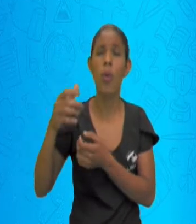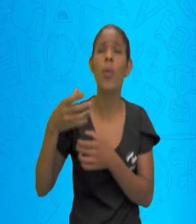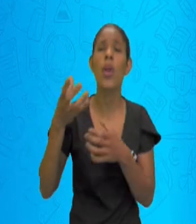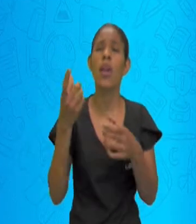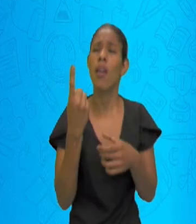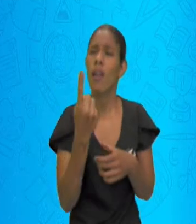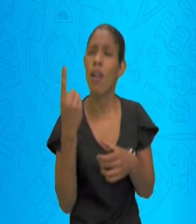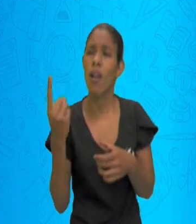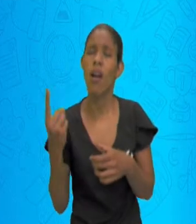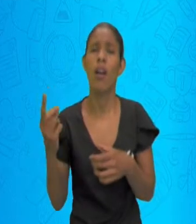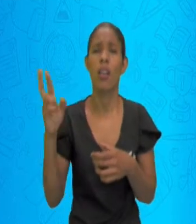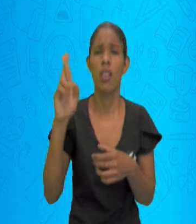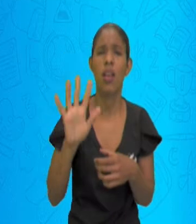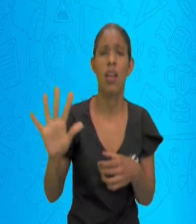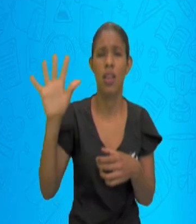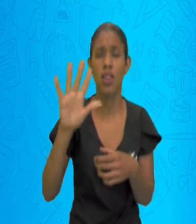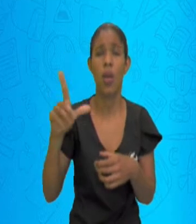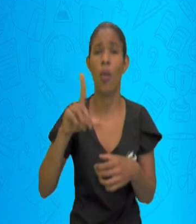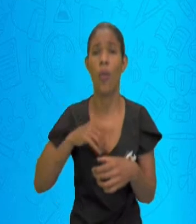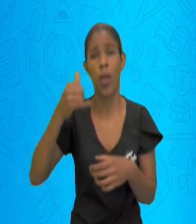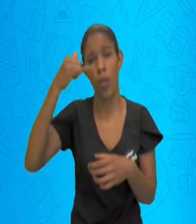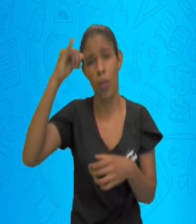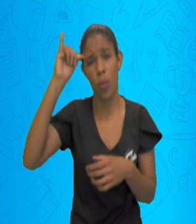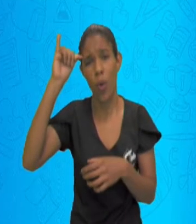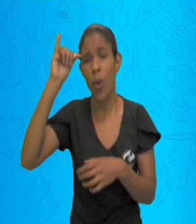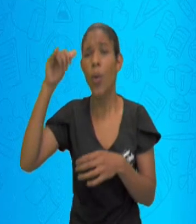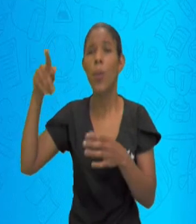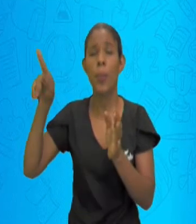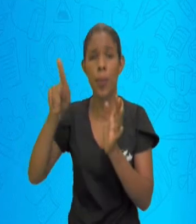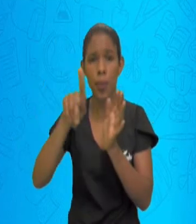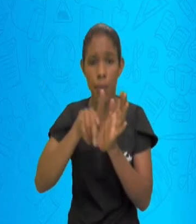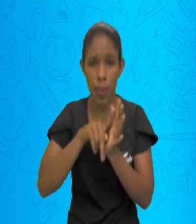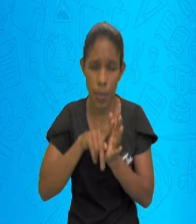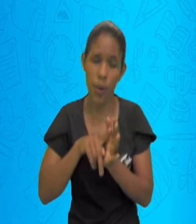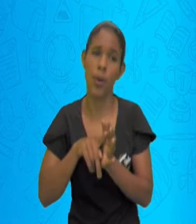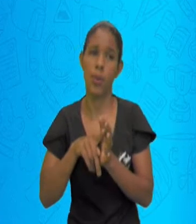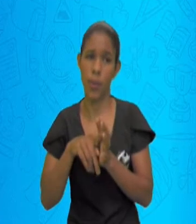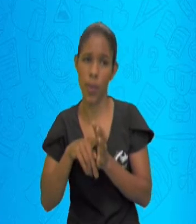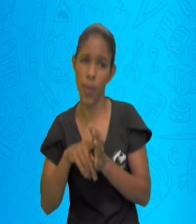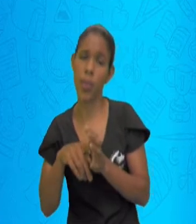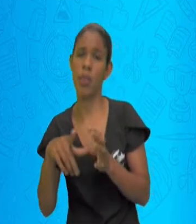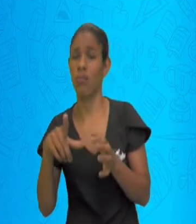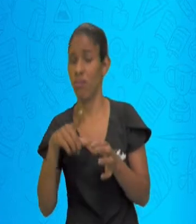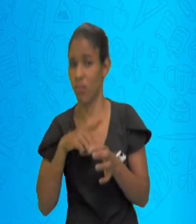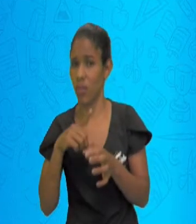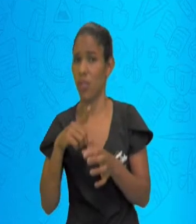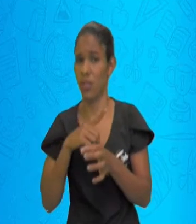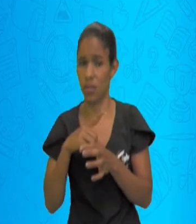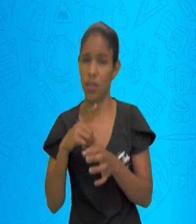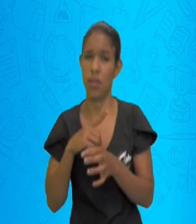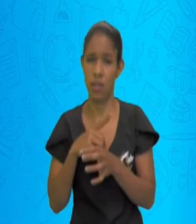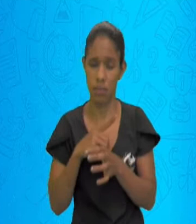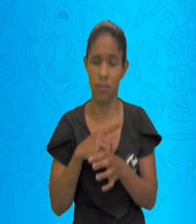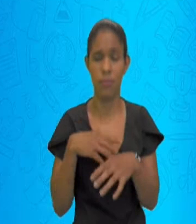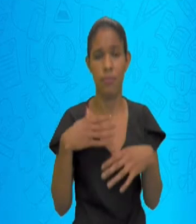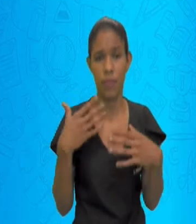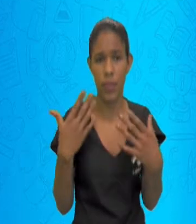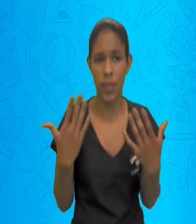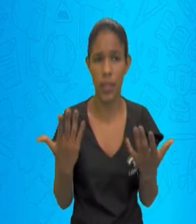também variam por regiões: Pai Mateus, Cavalo Marinho, Caipora e Maricotas